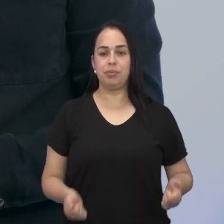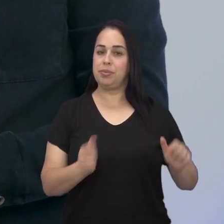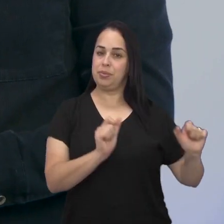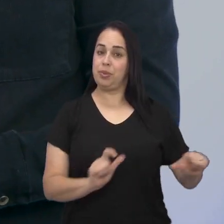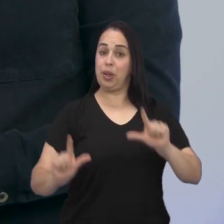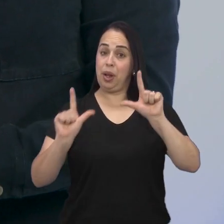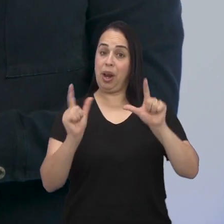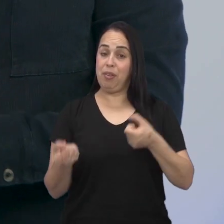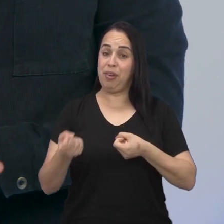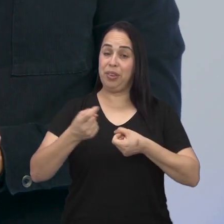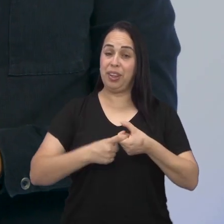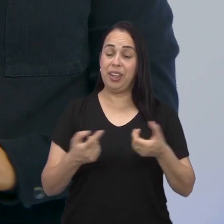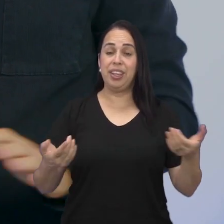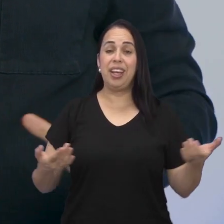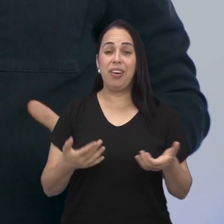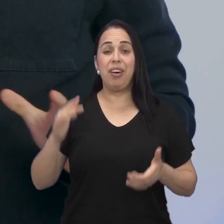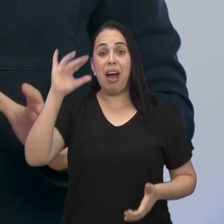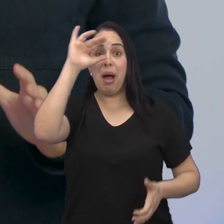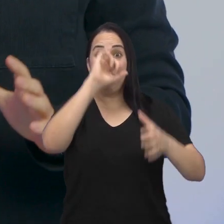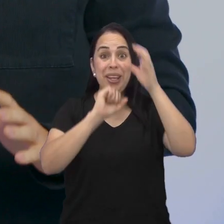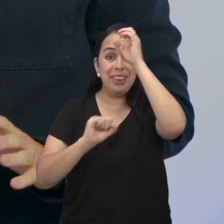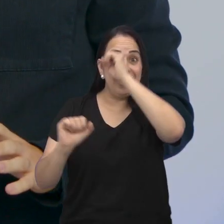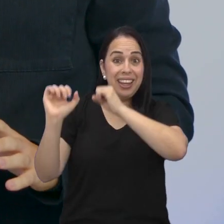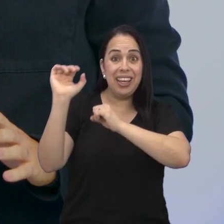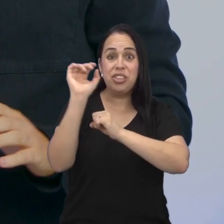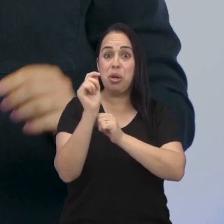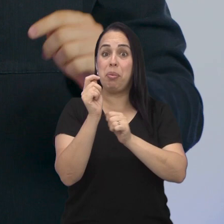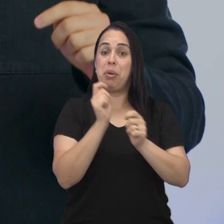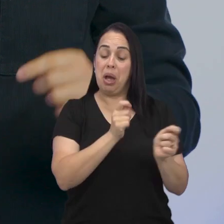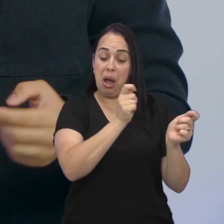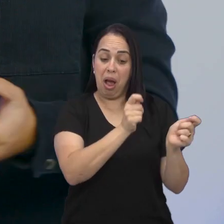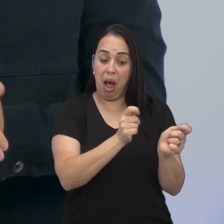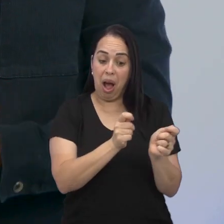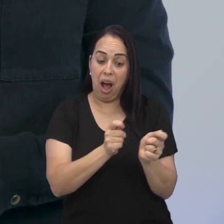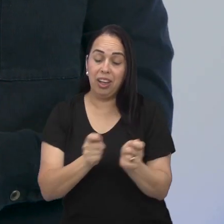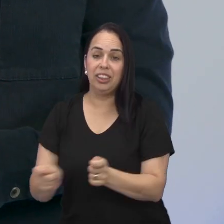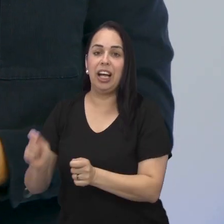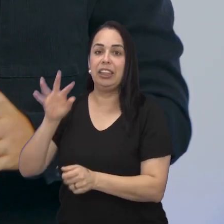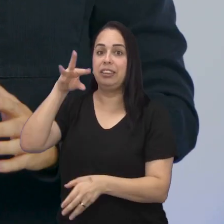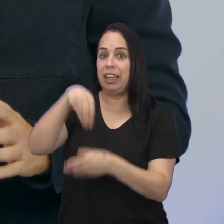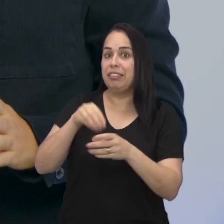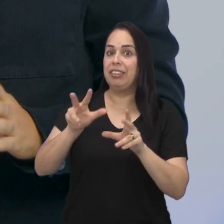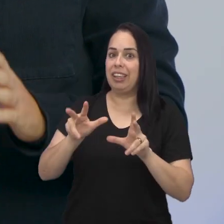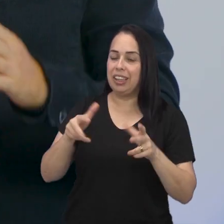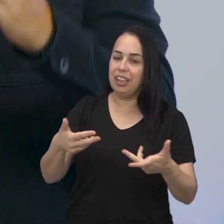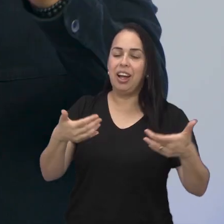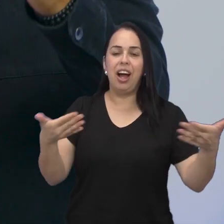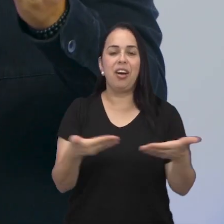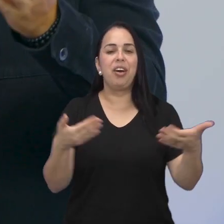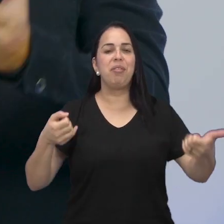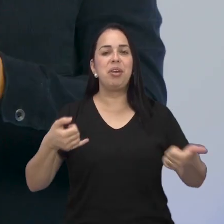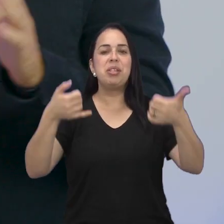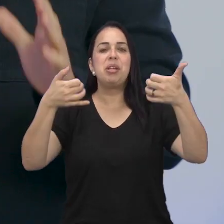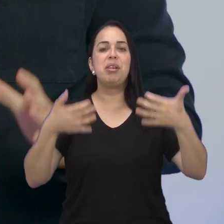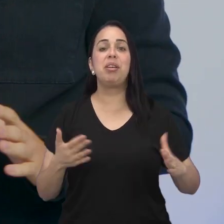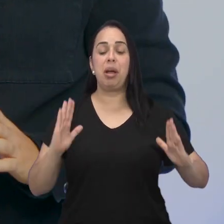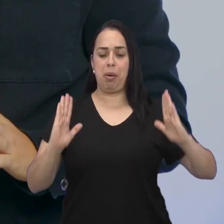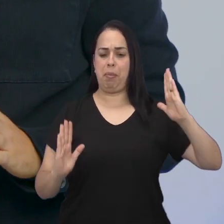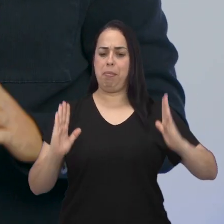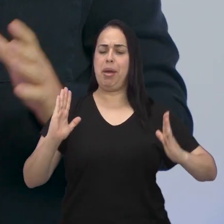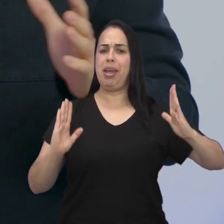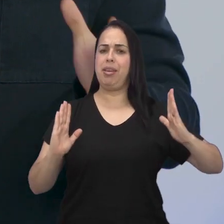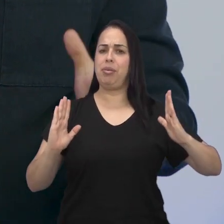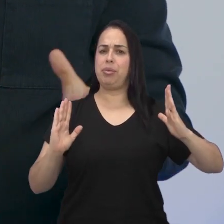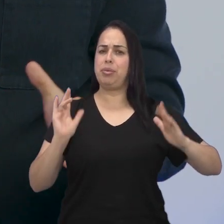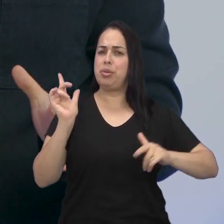O Sobre Política está de volta e é hora de aprender mais sobre a rotina aqui da Câmara. Dessa vez, a gente te explica o que é aquele